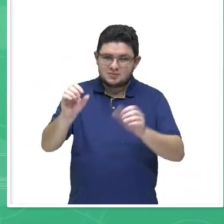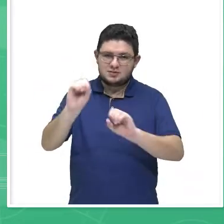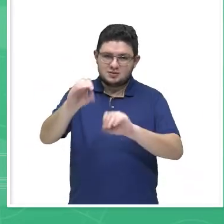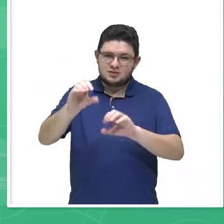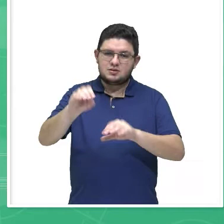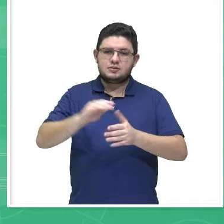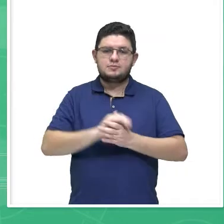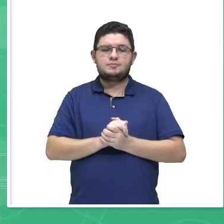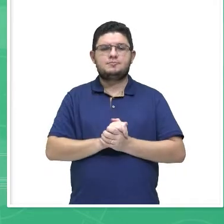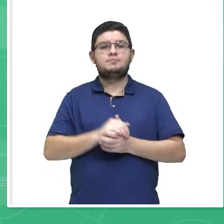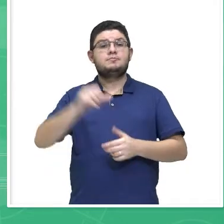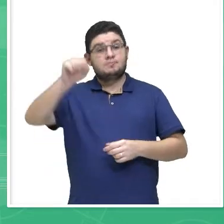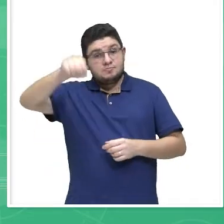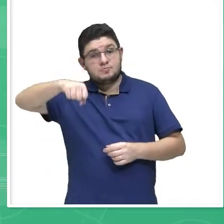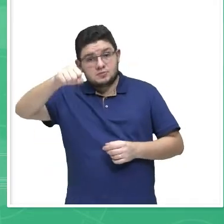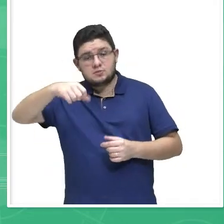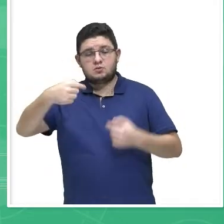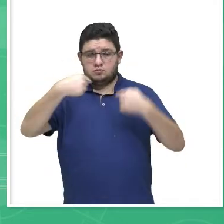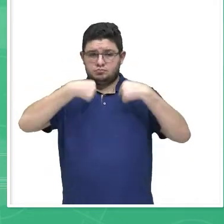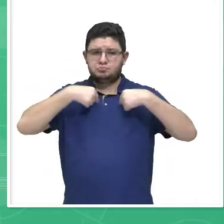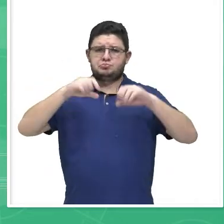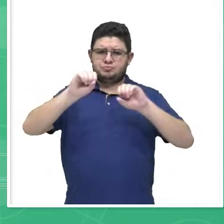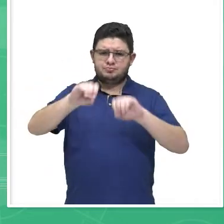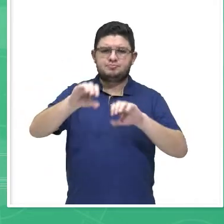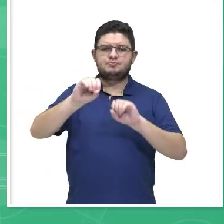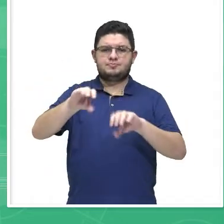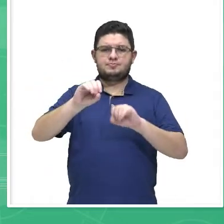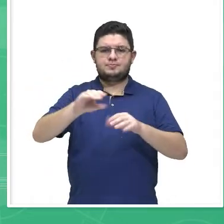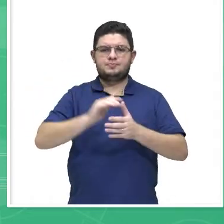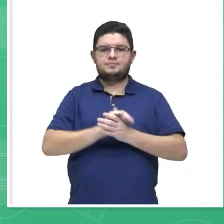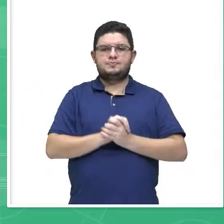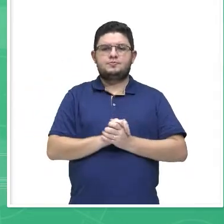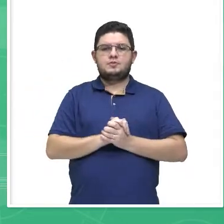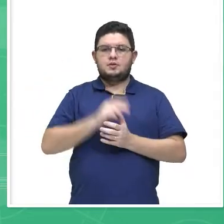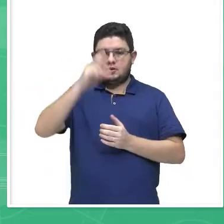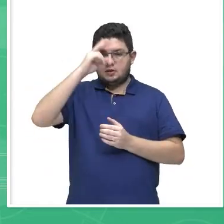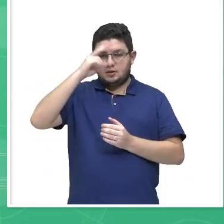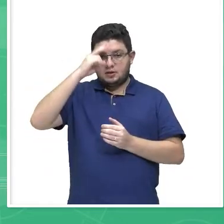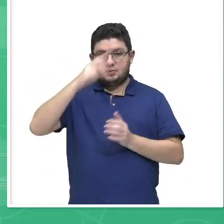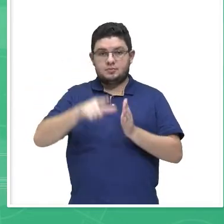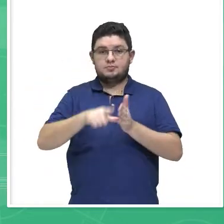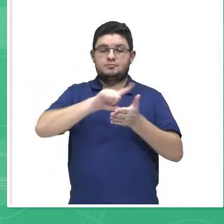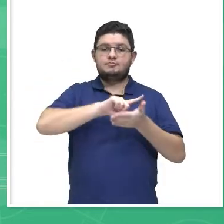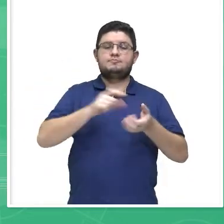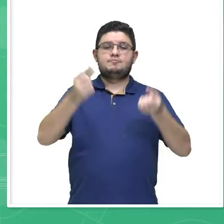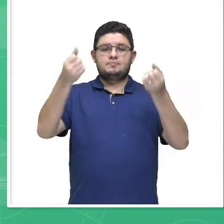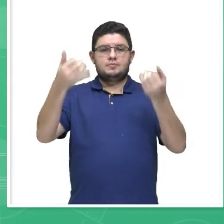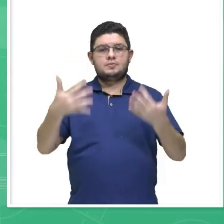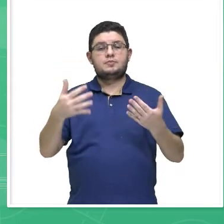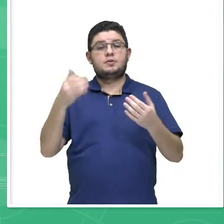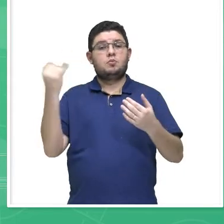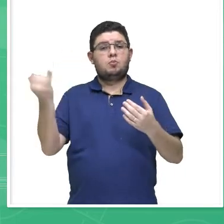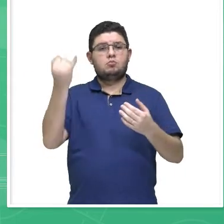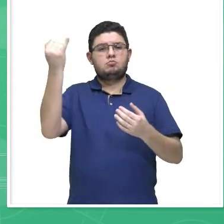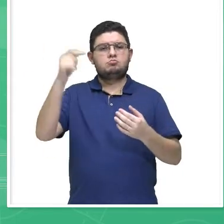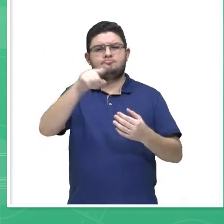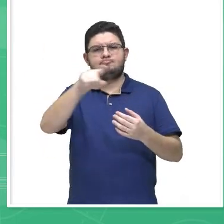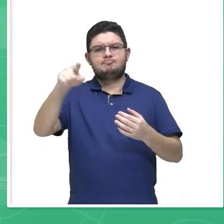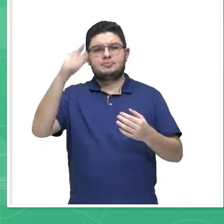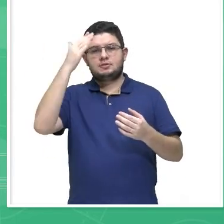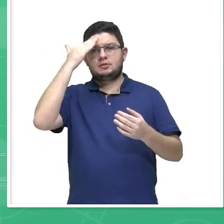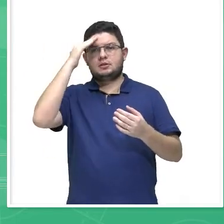Vamos sim, Durkheim. Como eu falei agora há pouco, é muito importante que se entenda essa